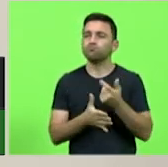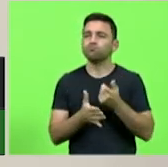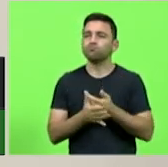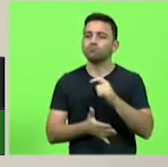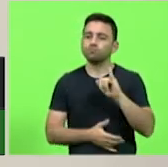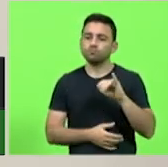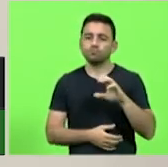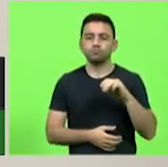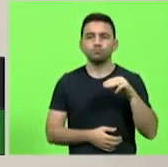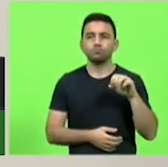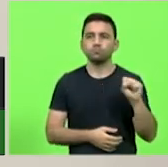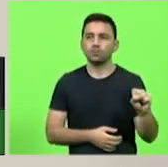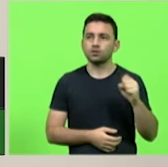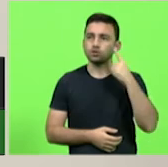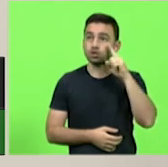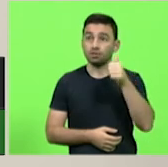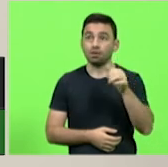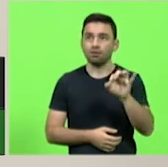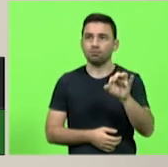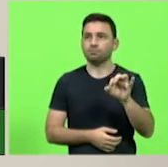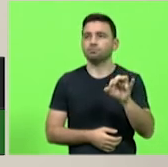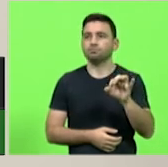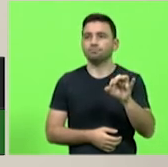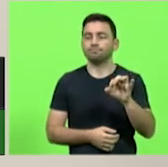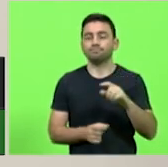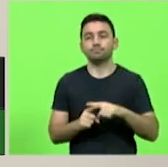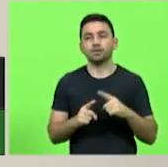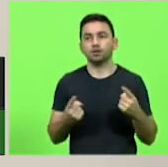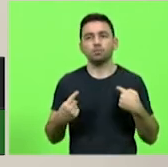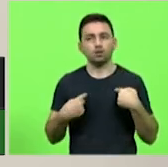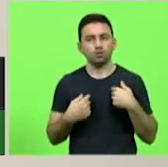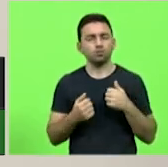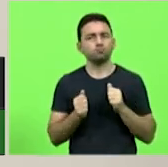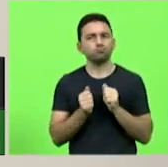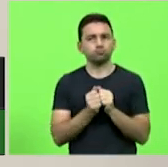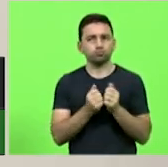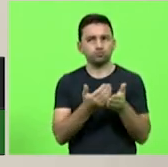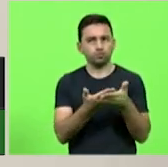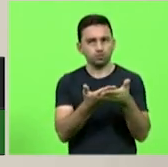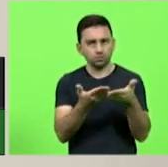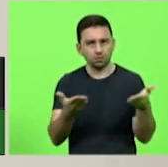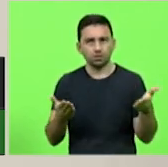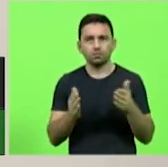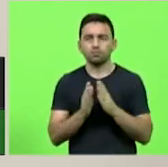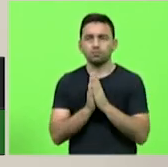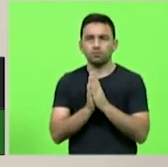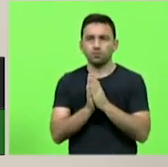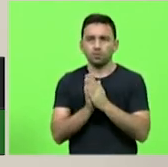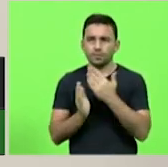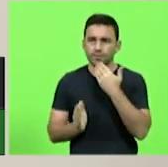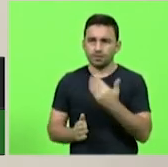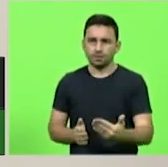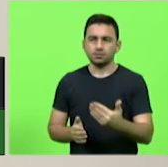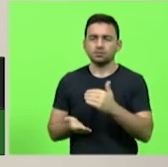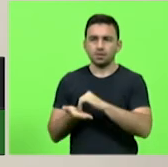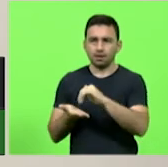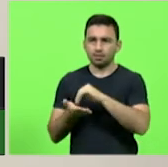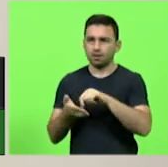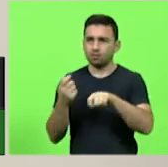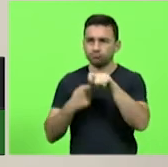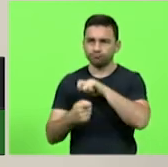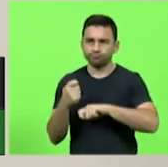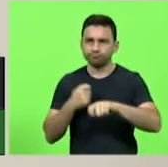dia 10, que é o dia do vencimento. Portanto, me junto a vocês aí e peço ao nosso secretário da Fazenda, ao nosso